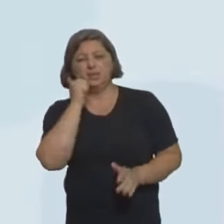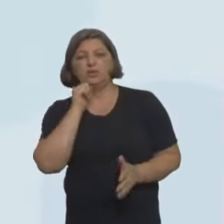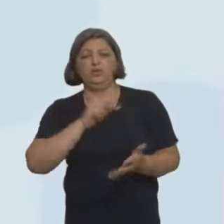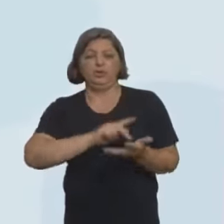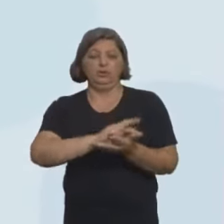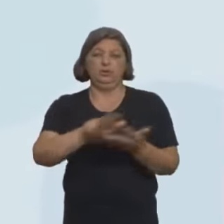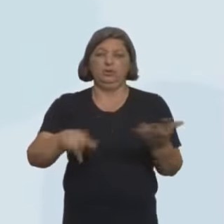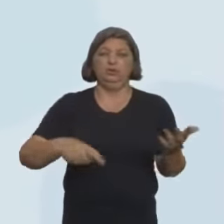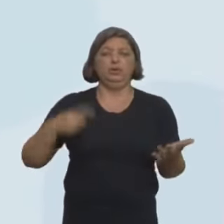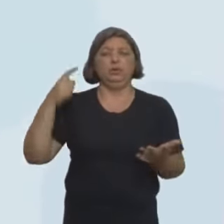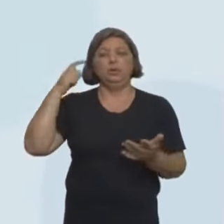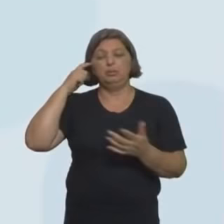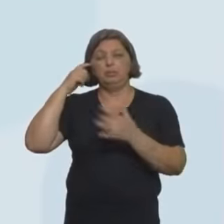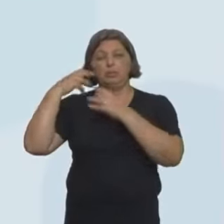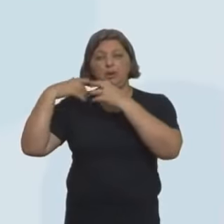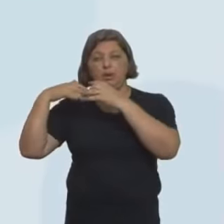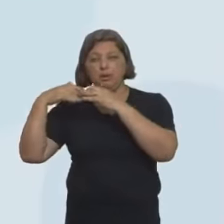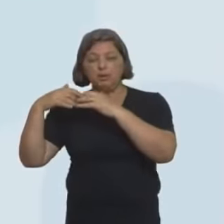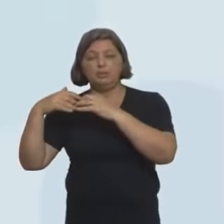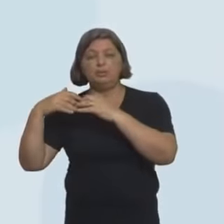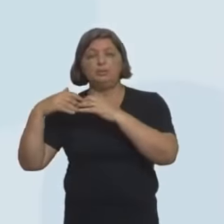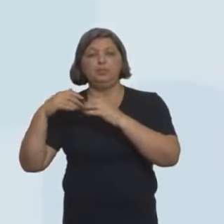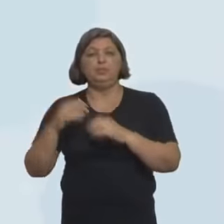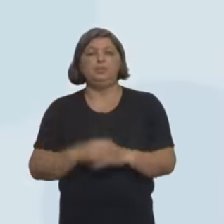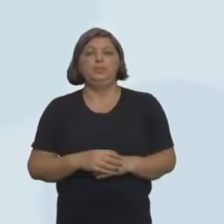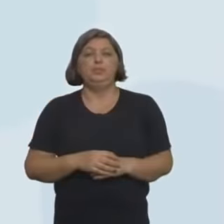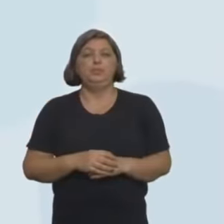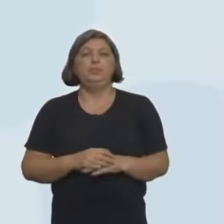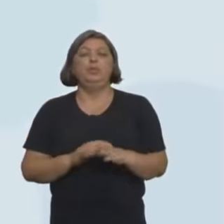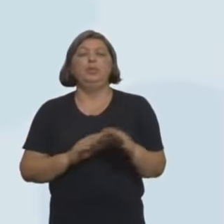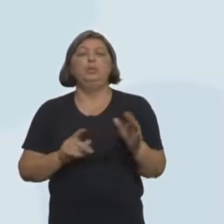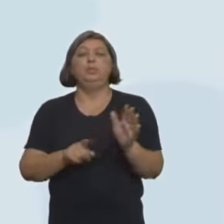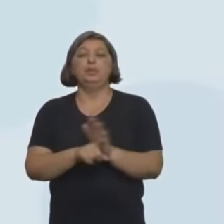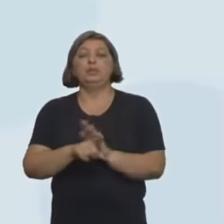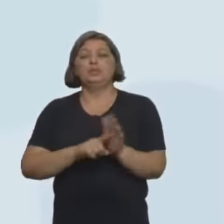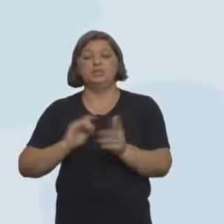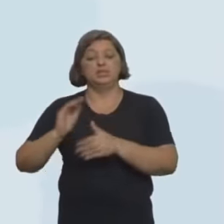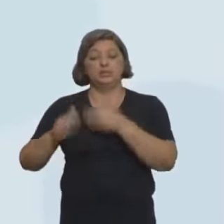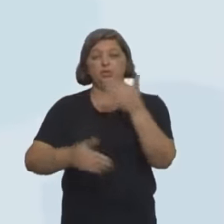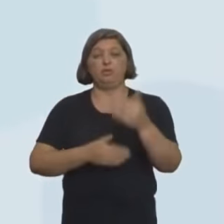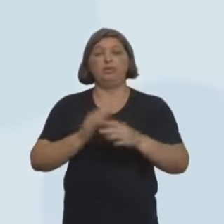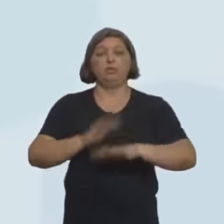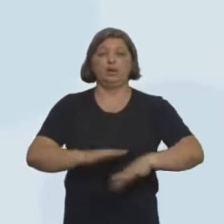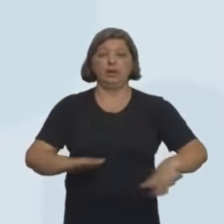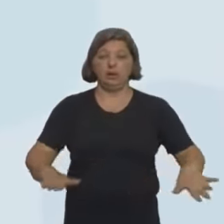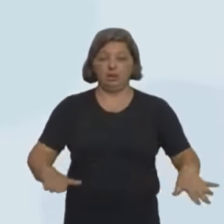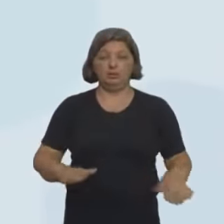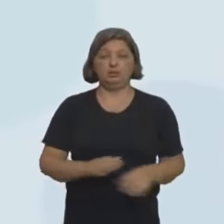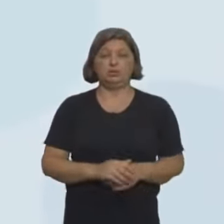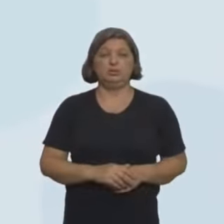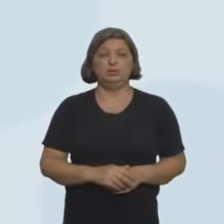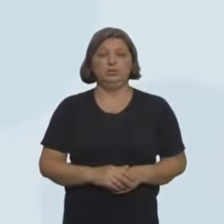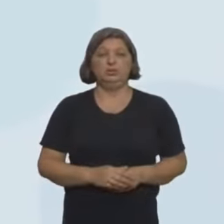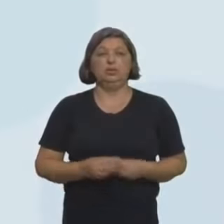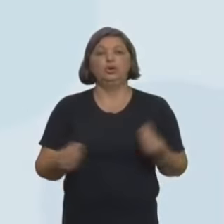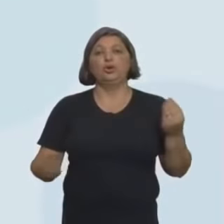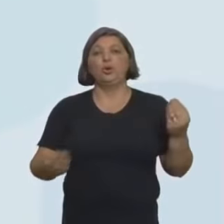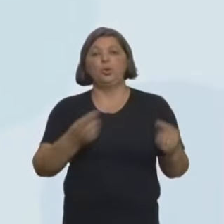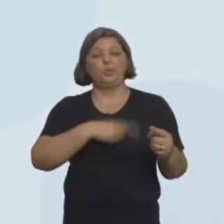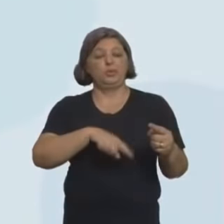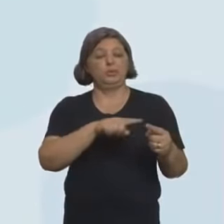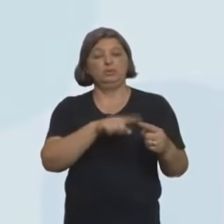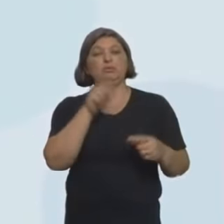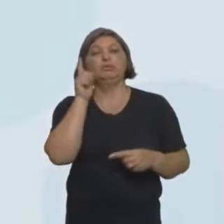da neurociência, pesquisas de desenvolvimento infantil, pesquisas de como alcançar